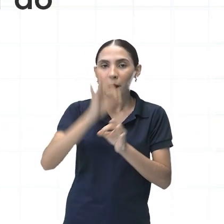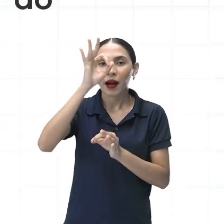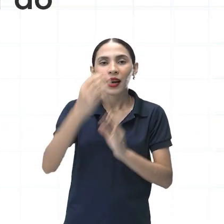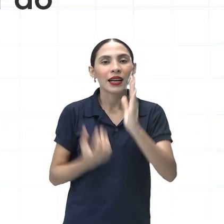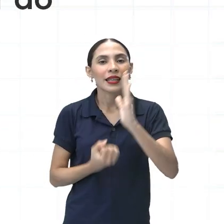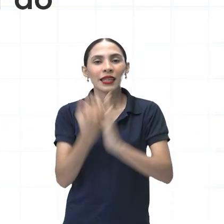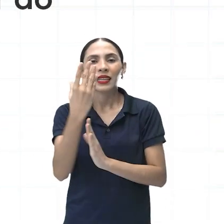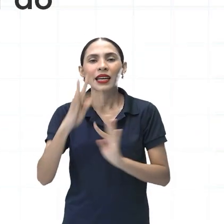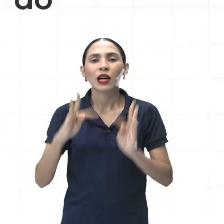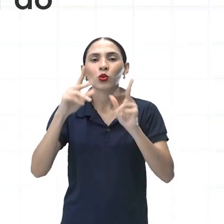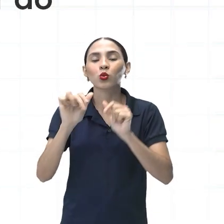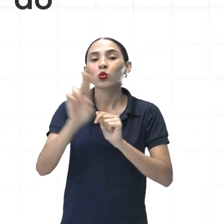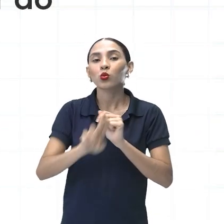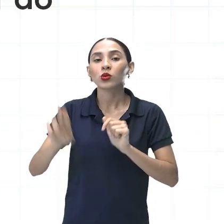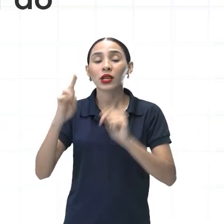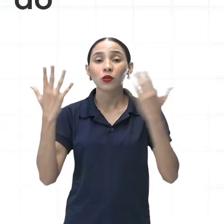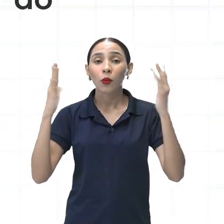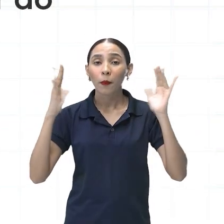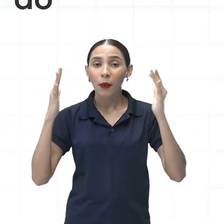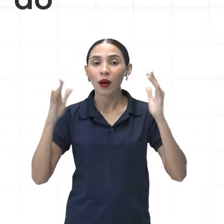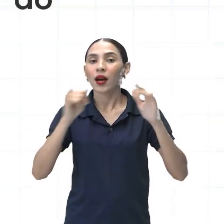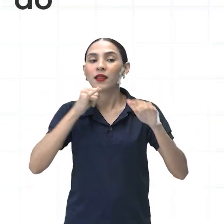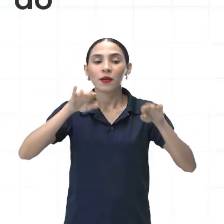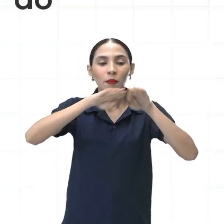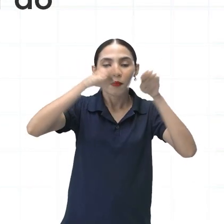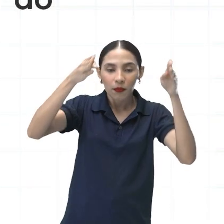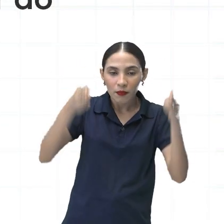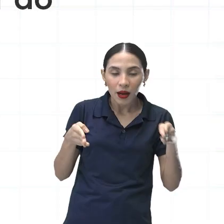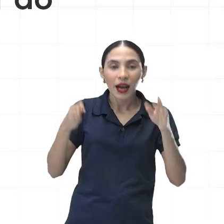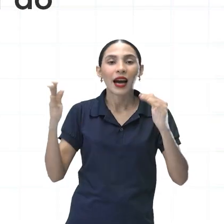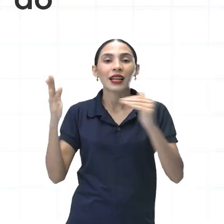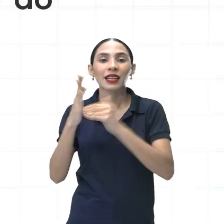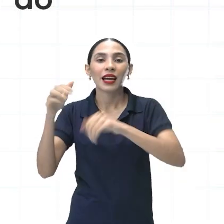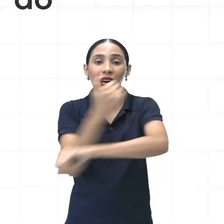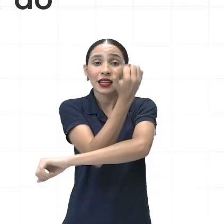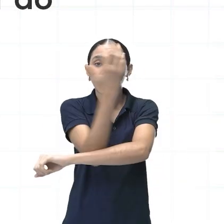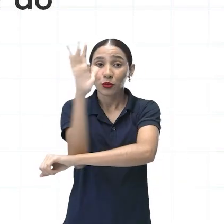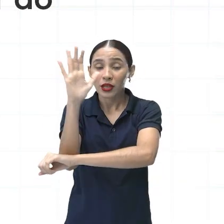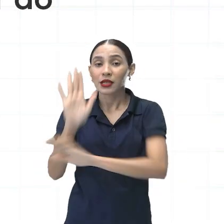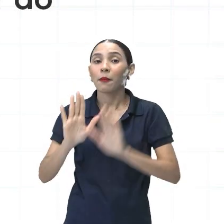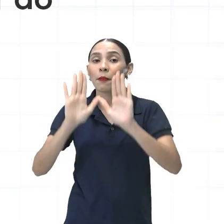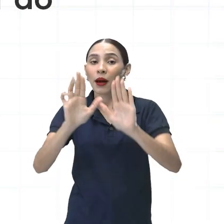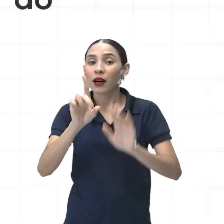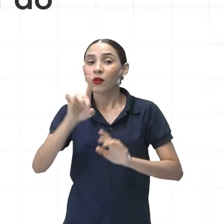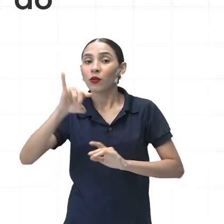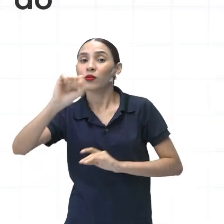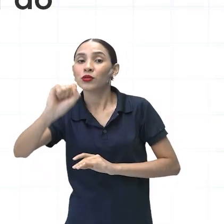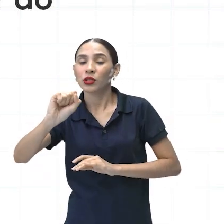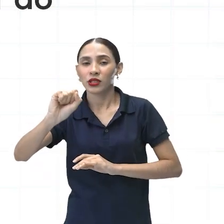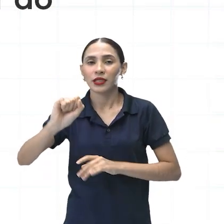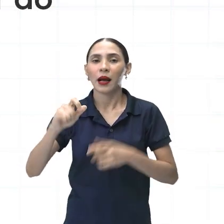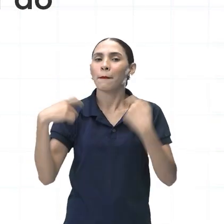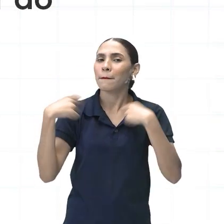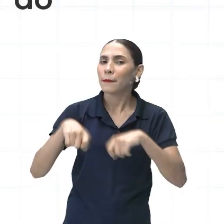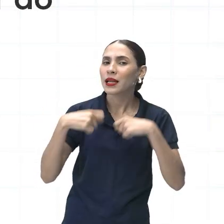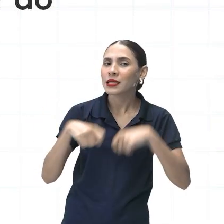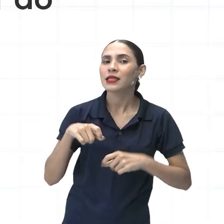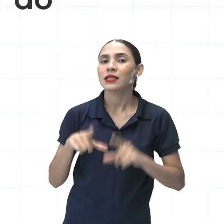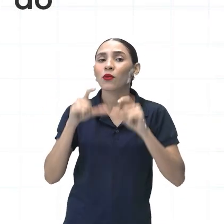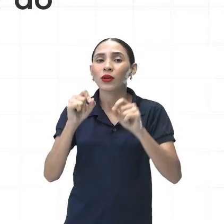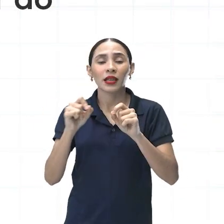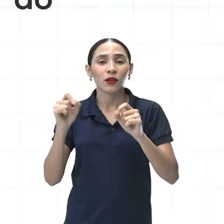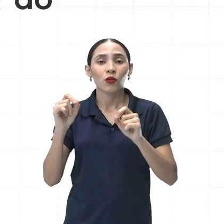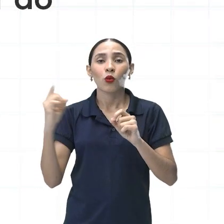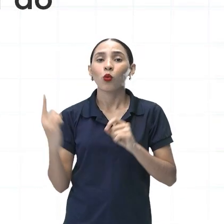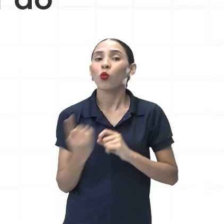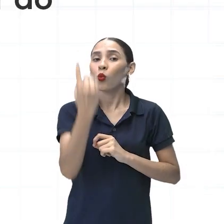com suas mãos, desde móveis até a natureza. Certo dia, sente a necessidade de